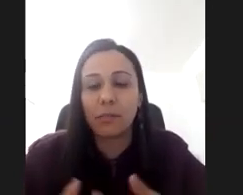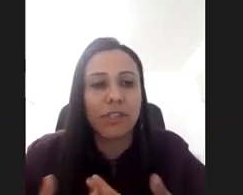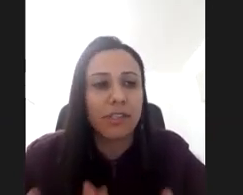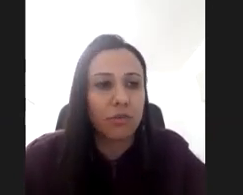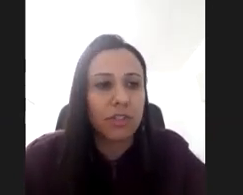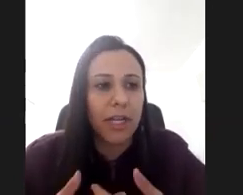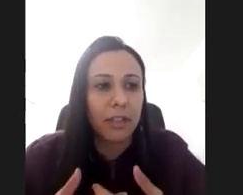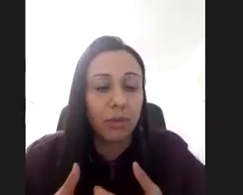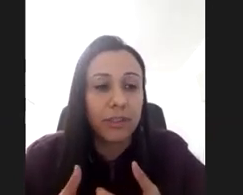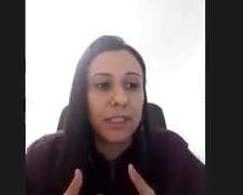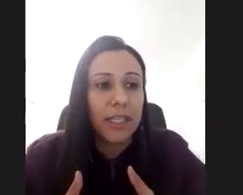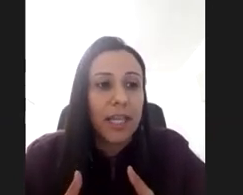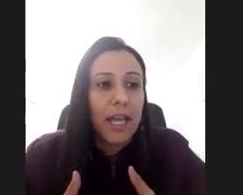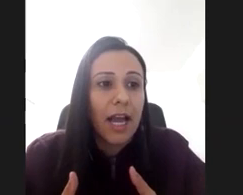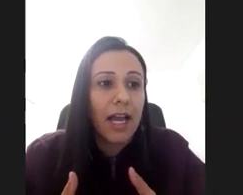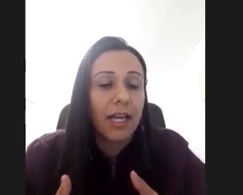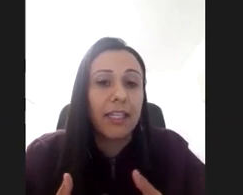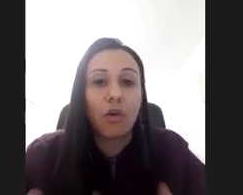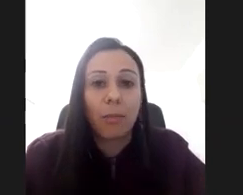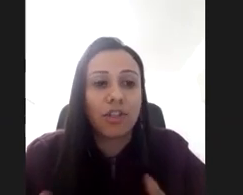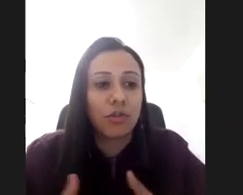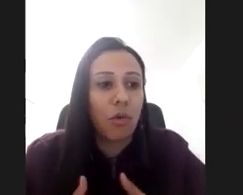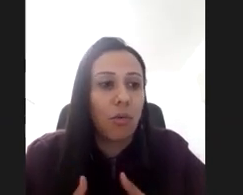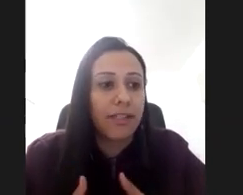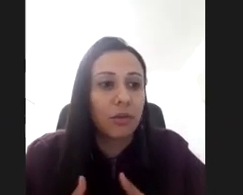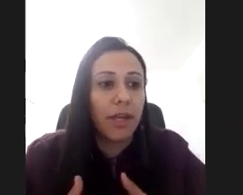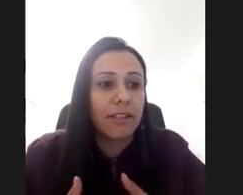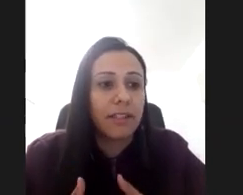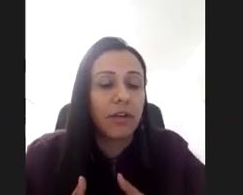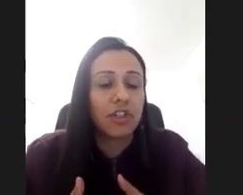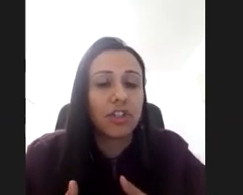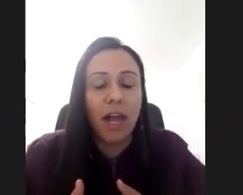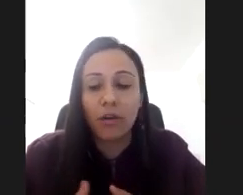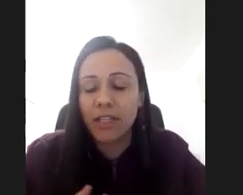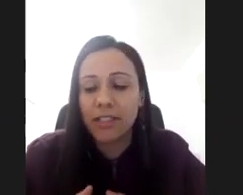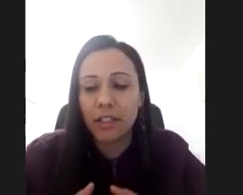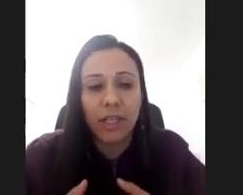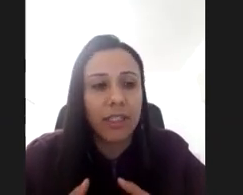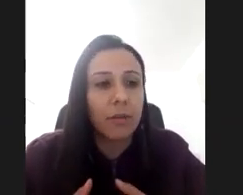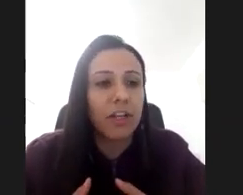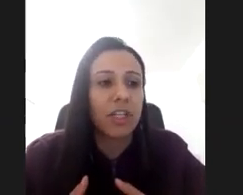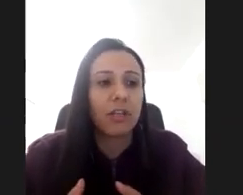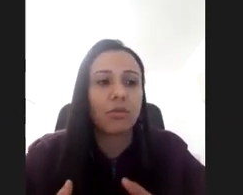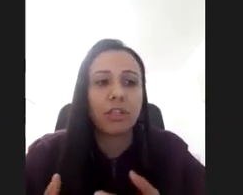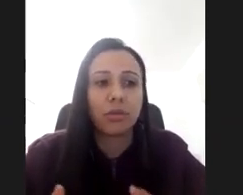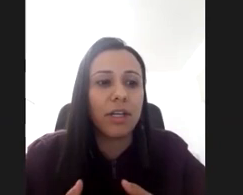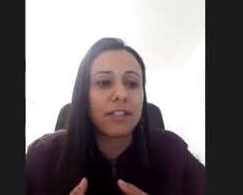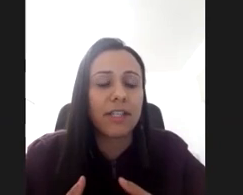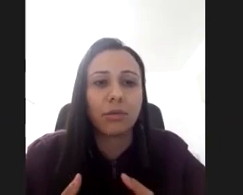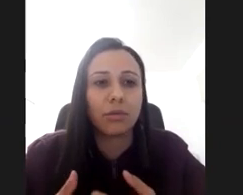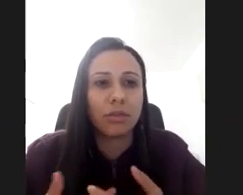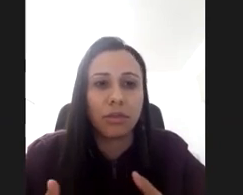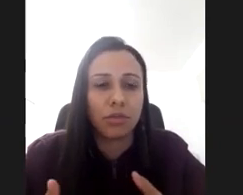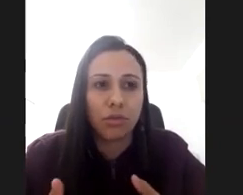essa exposição dos trabalhadores e acometidos com essa doença. Então, a gente está organizando ainda uma agenda com os setores,